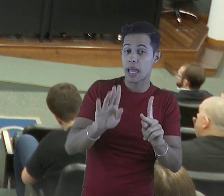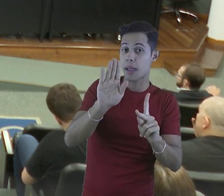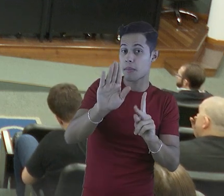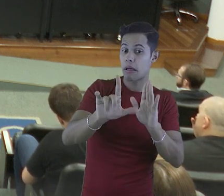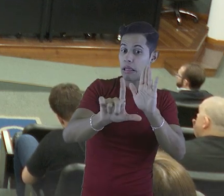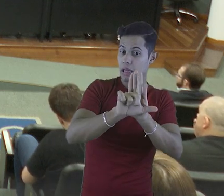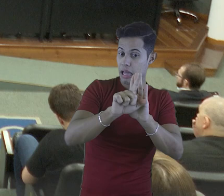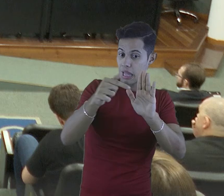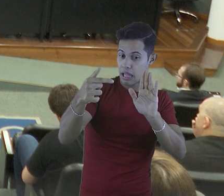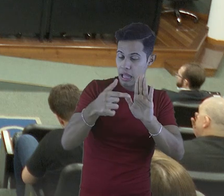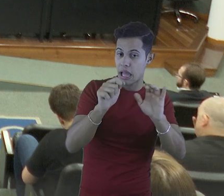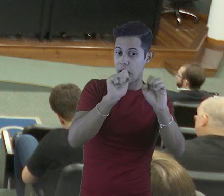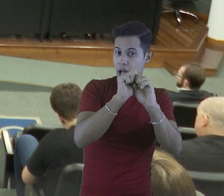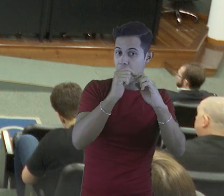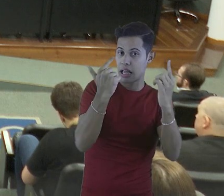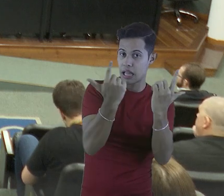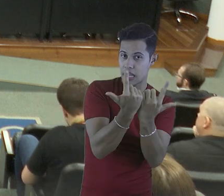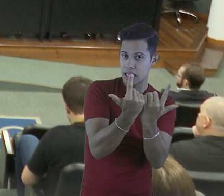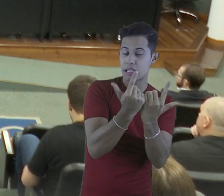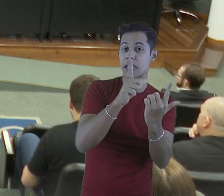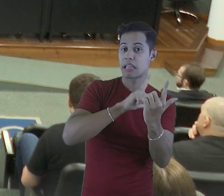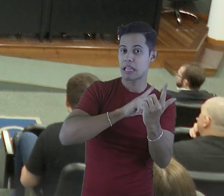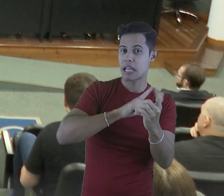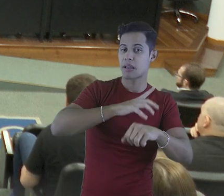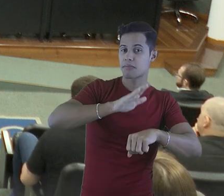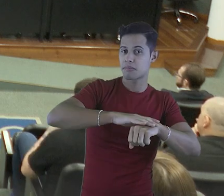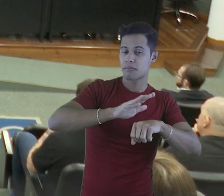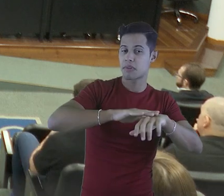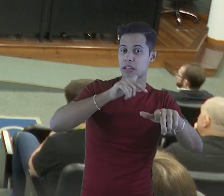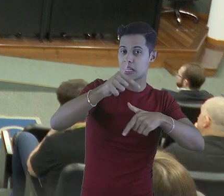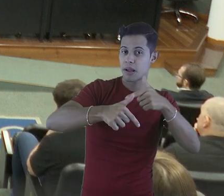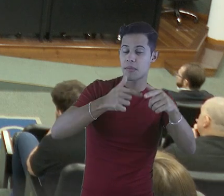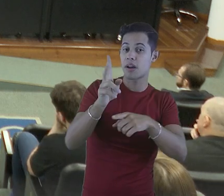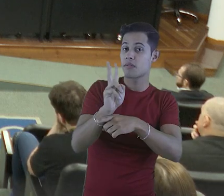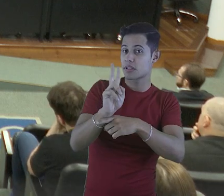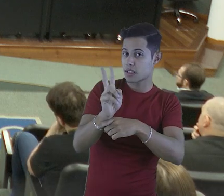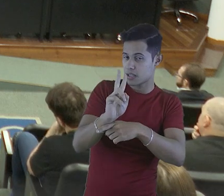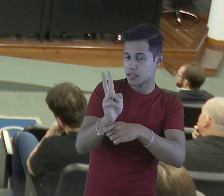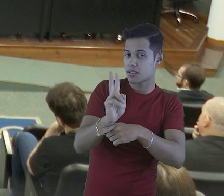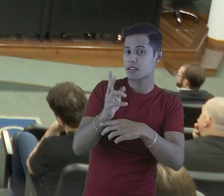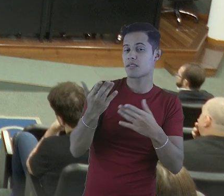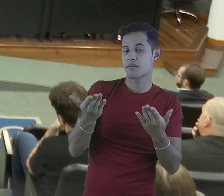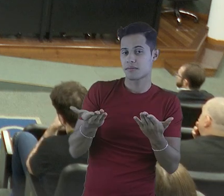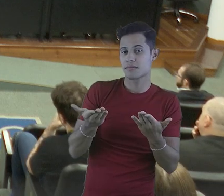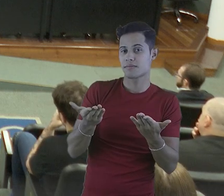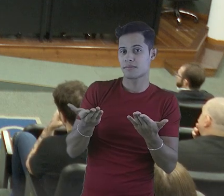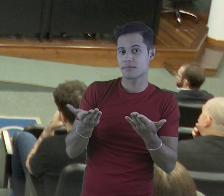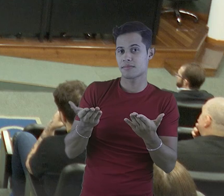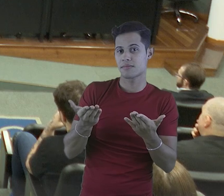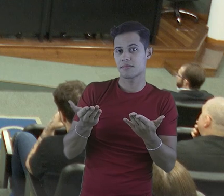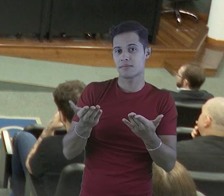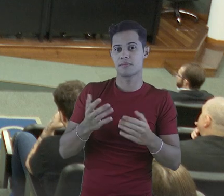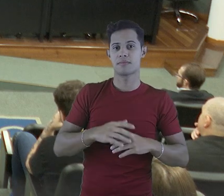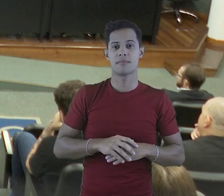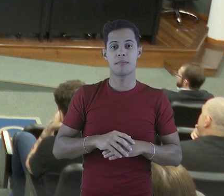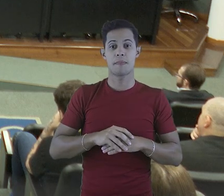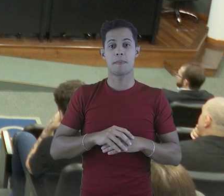ok mas constitucionalmente a assembleia tem como atividade de princípio a fiscalização